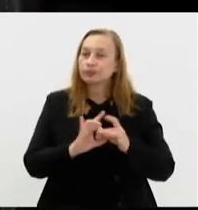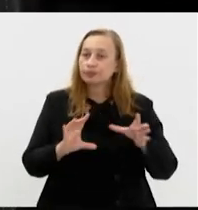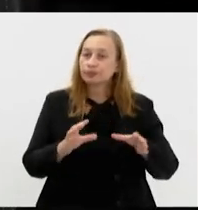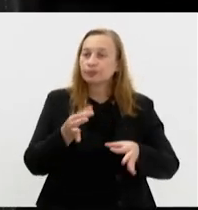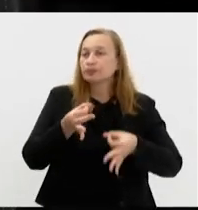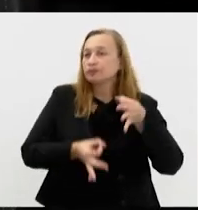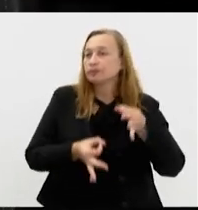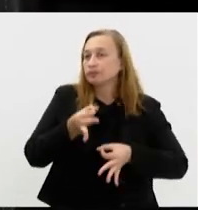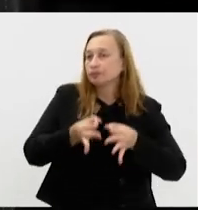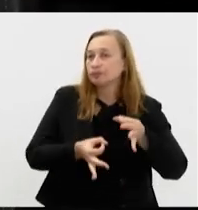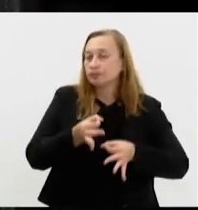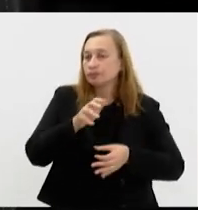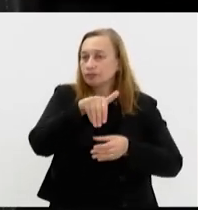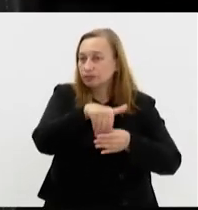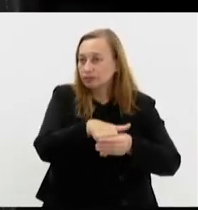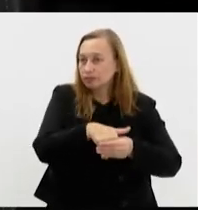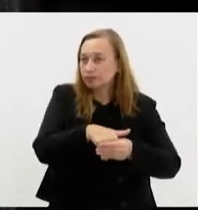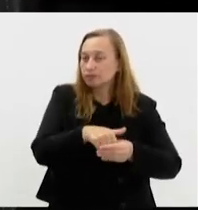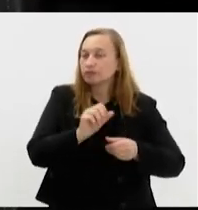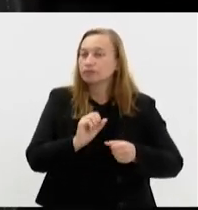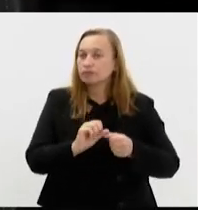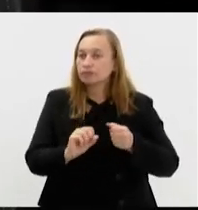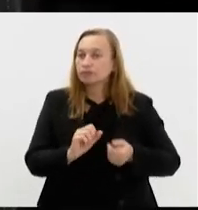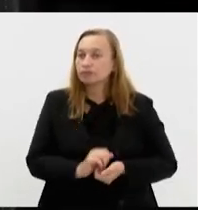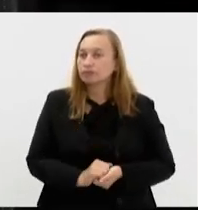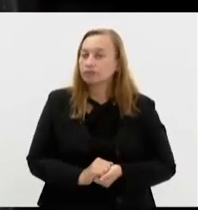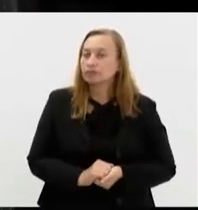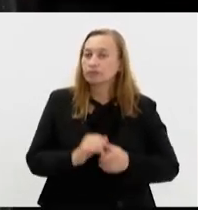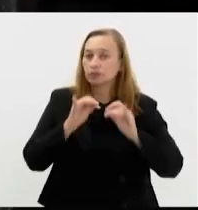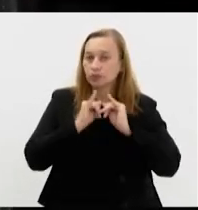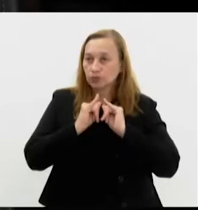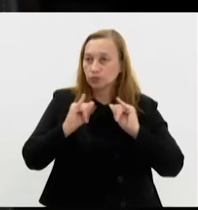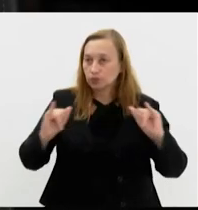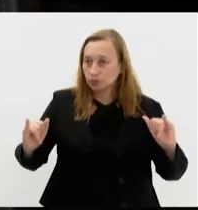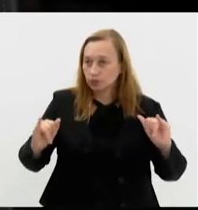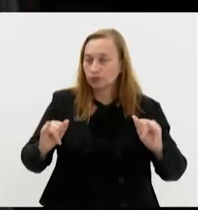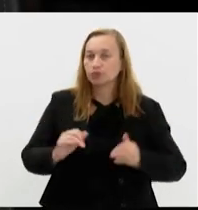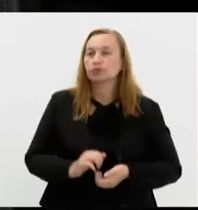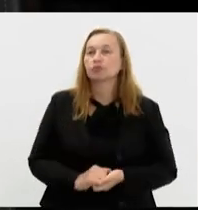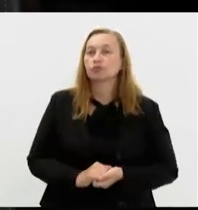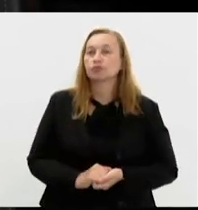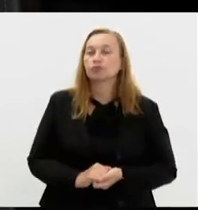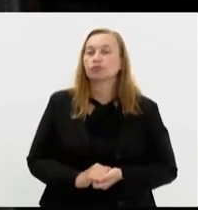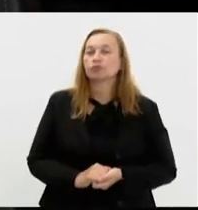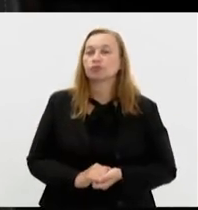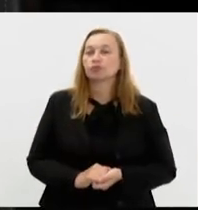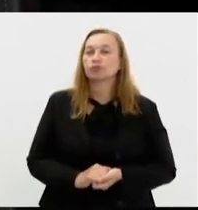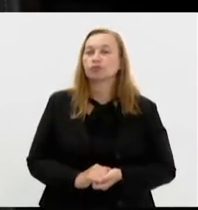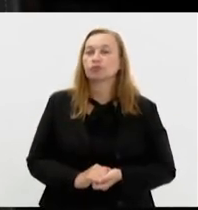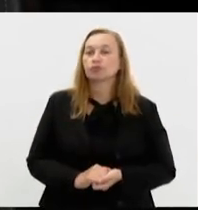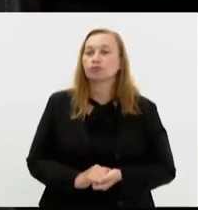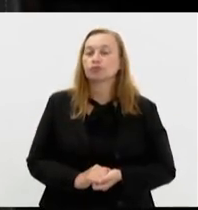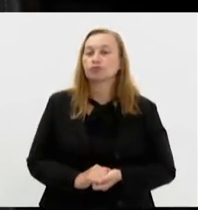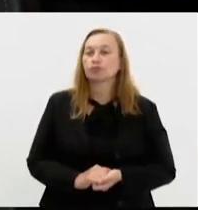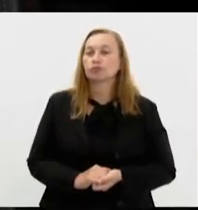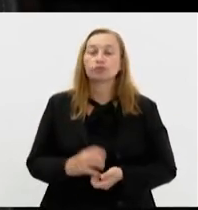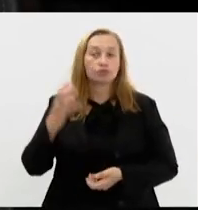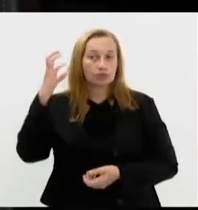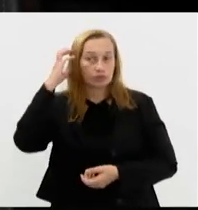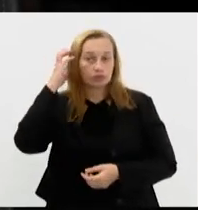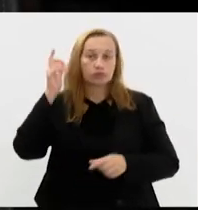justiça eleitoral para a realização de um pronunciamento de um pronunciamento em cadeia de rádio e